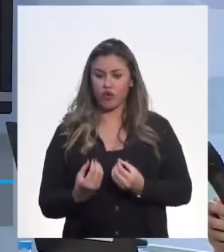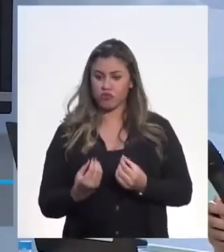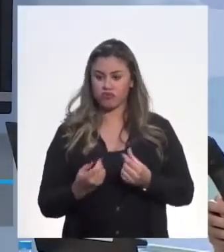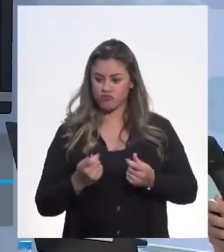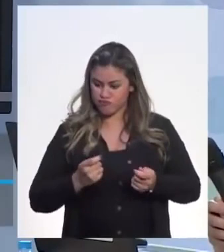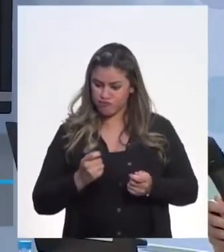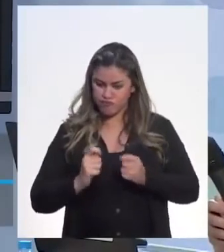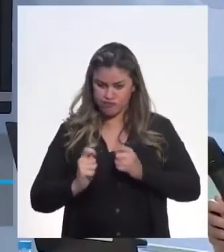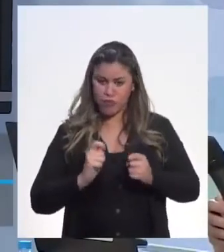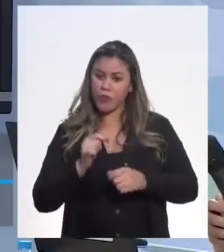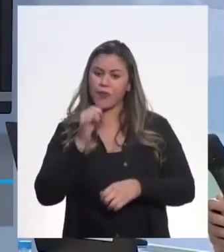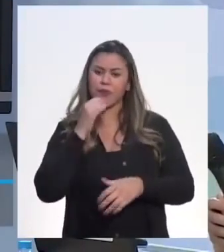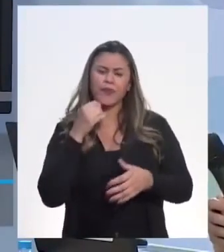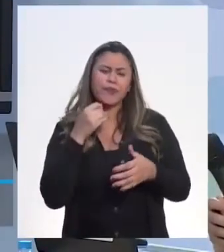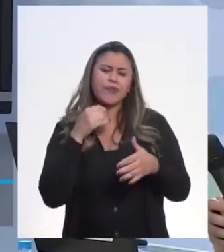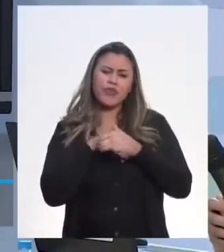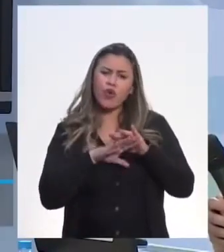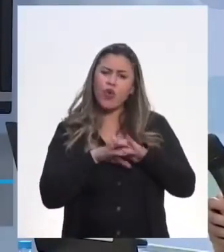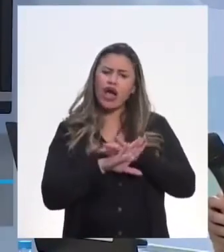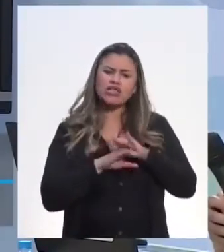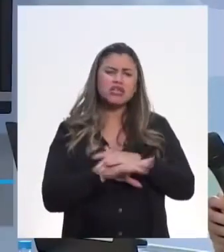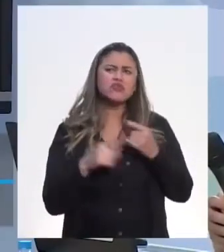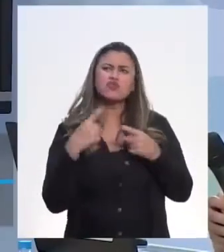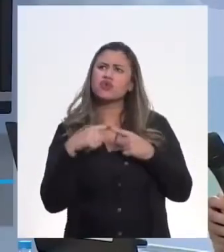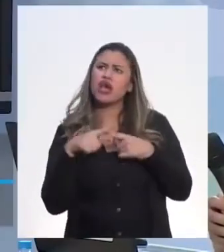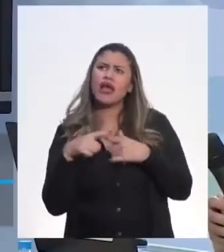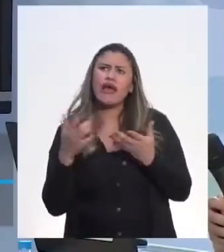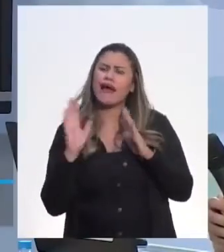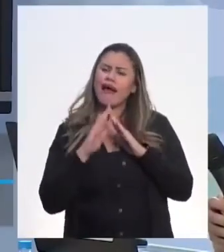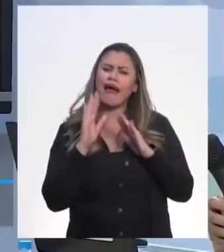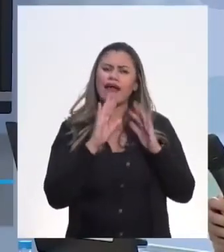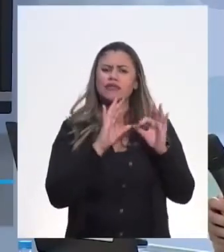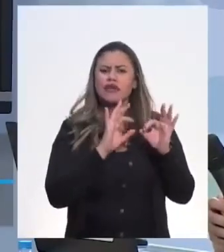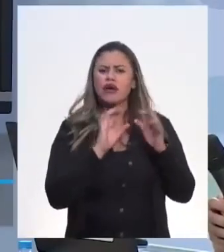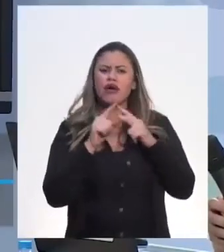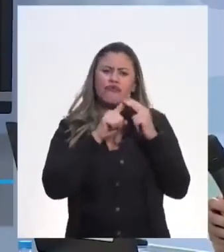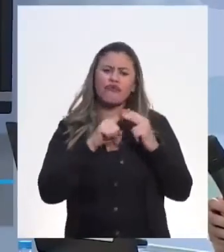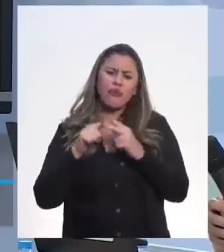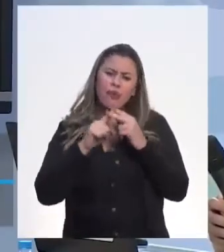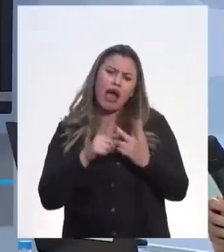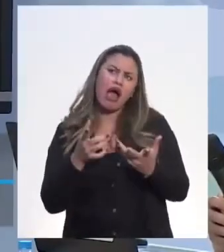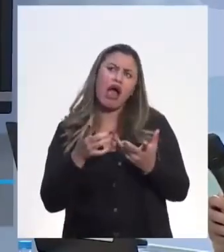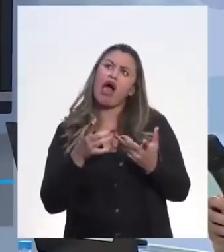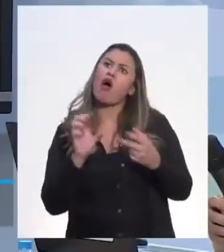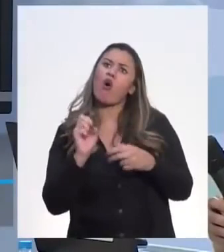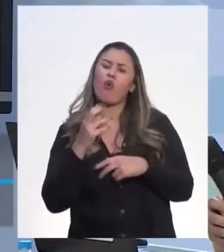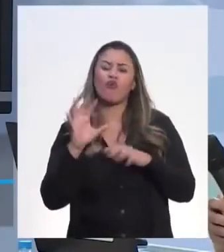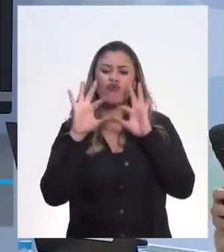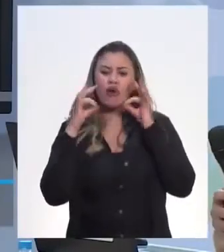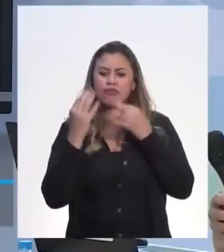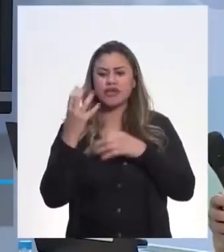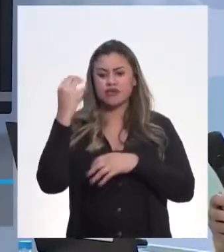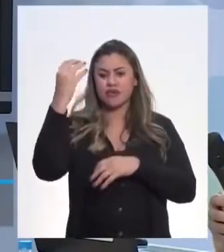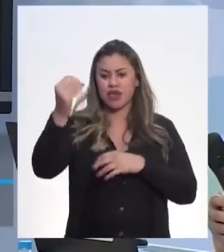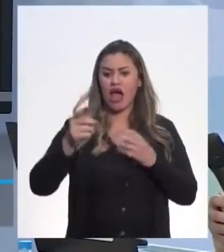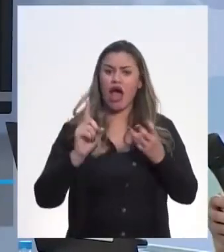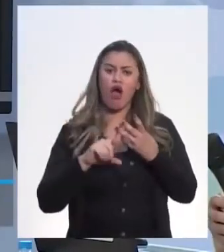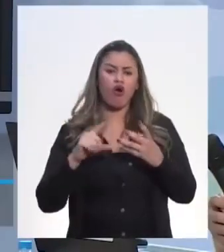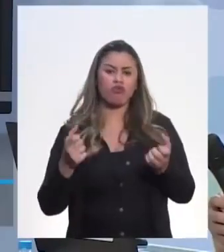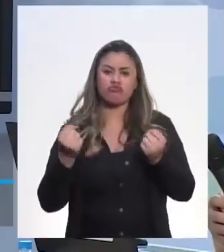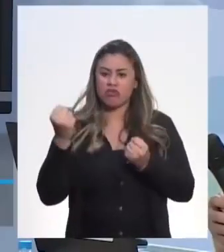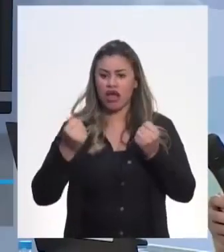for eles querem reformar a casa eles querem fazer uma viagem com a família quer trocar o carro né Joana São vários os